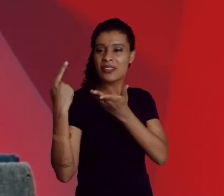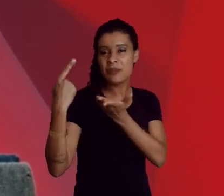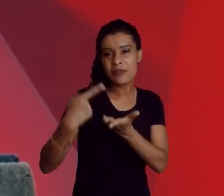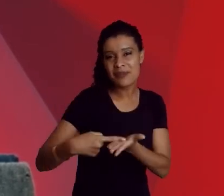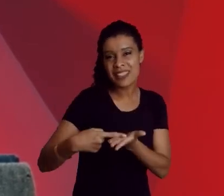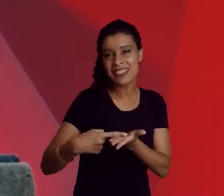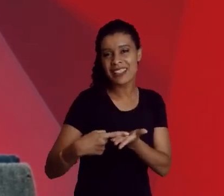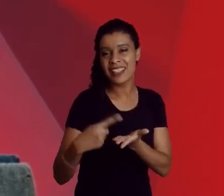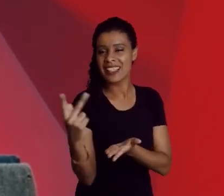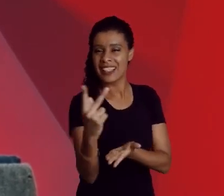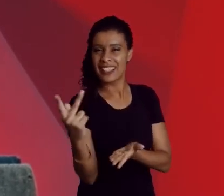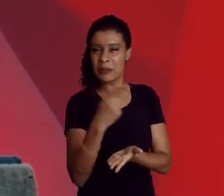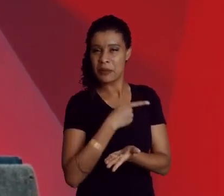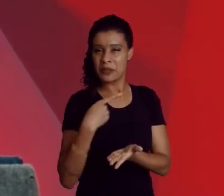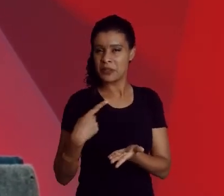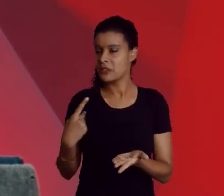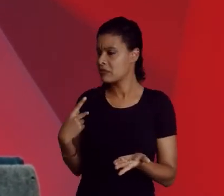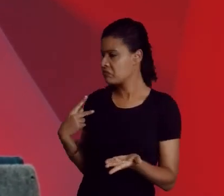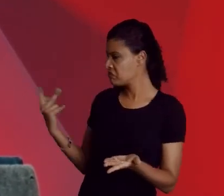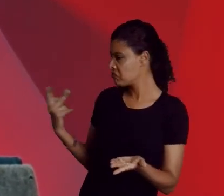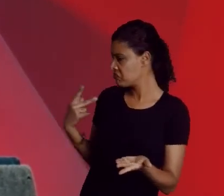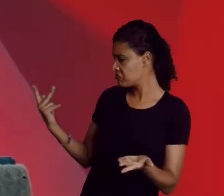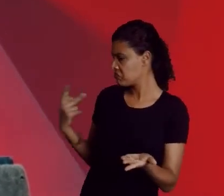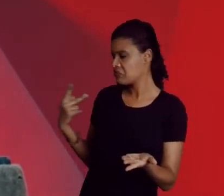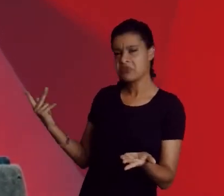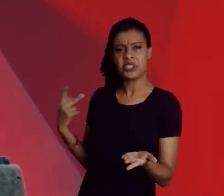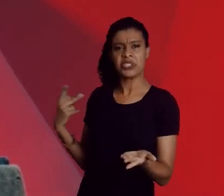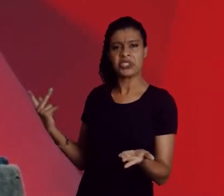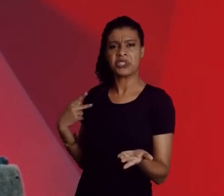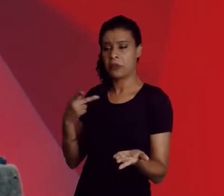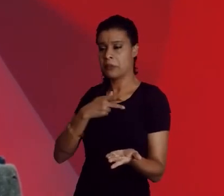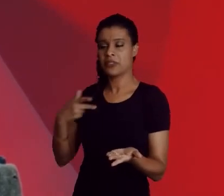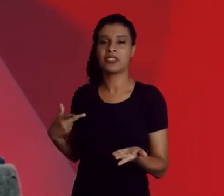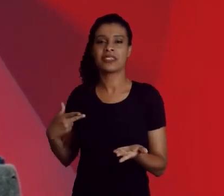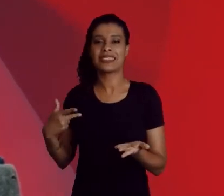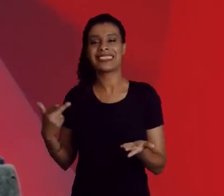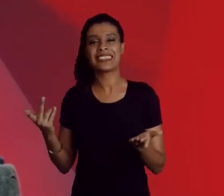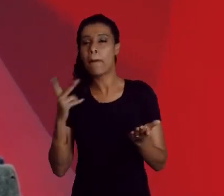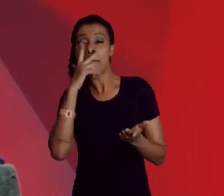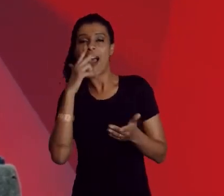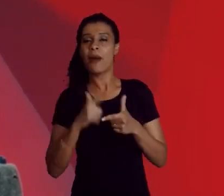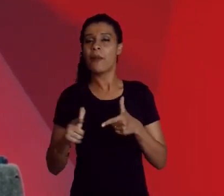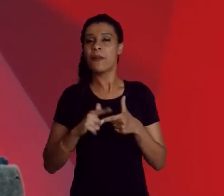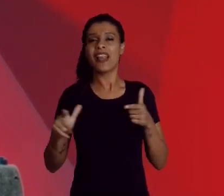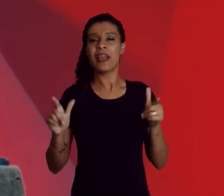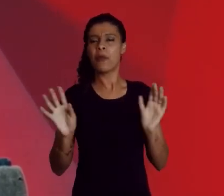dia. Eu e a Rai tava tudo bem, né, amor? Não tinha nada de problema aos nossos olhos, como todo casal.